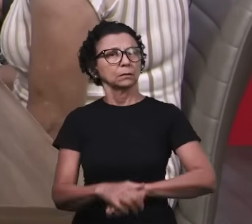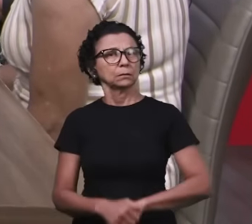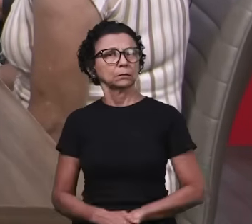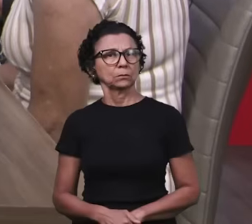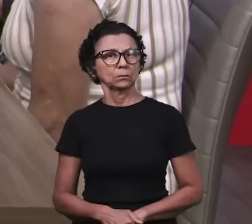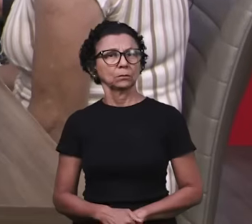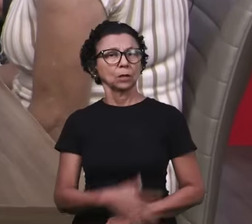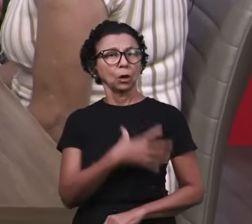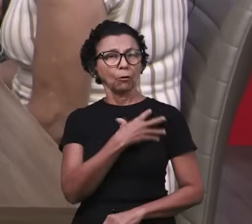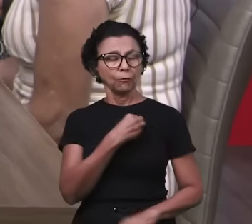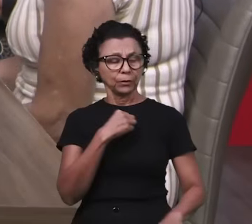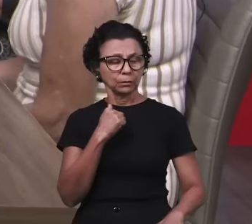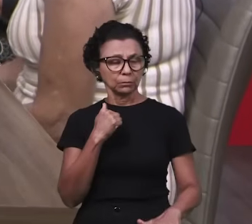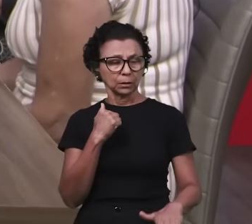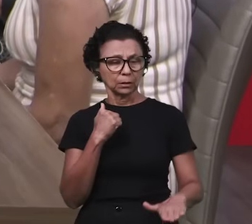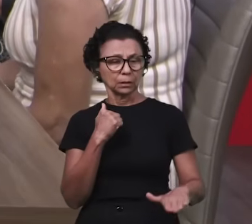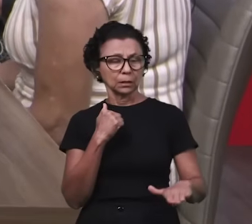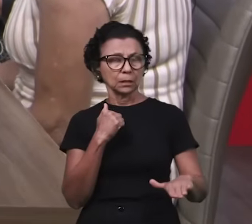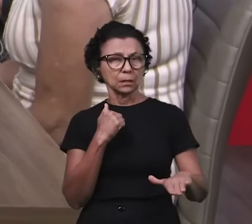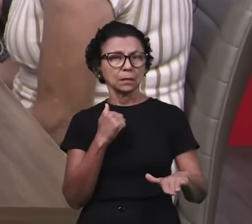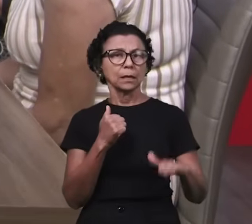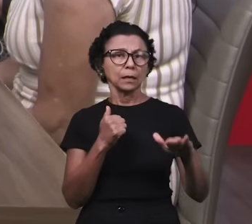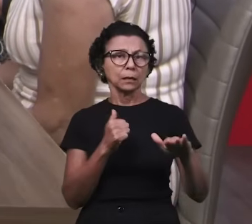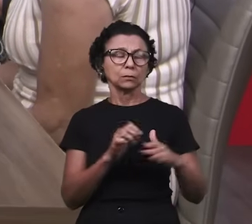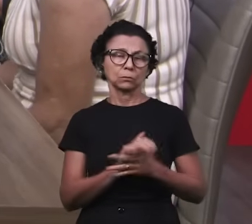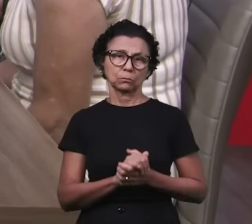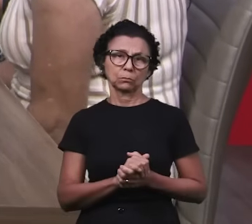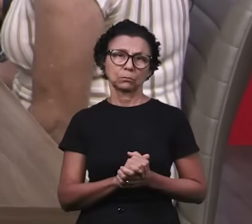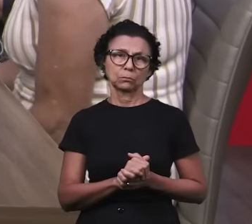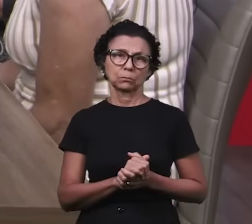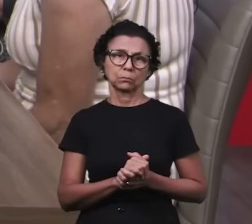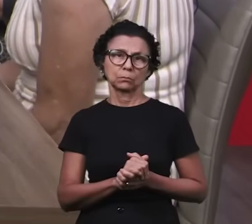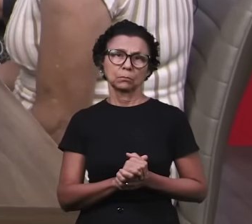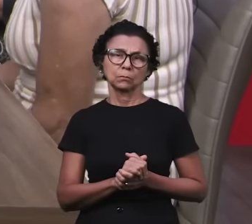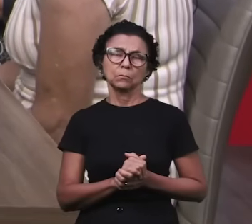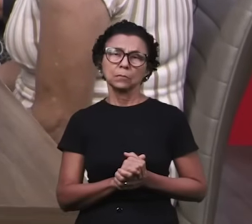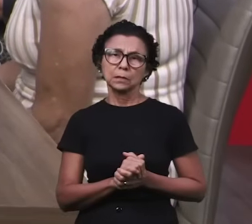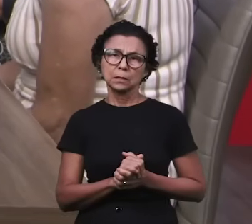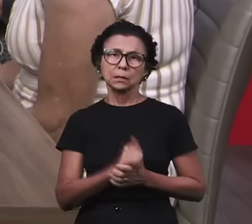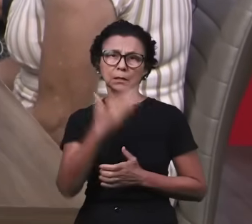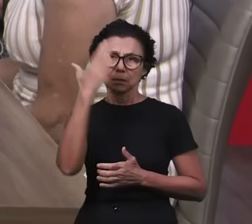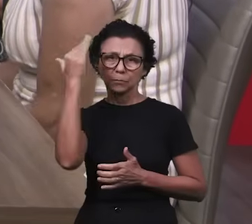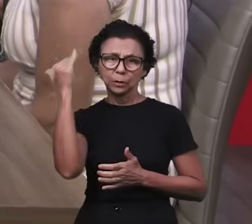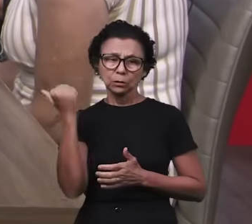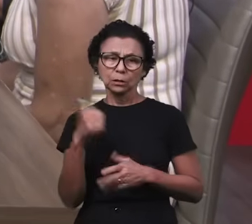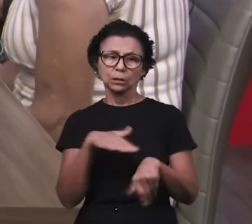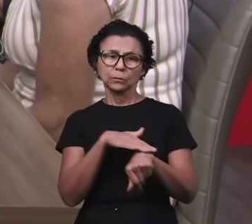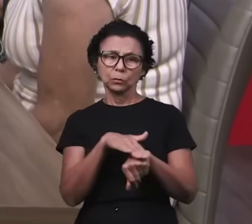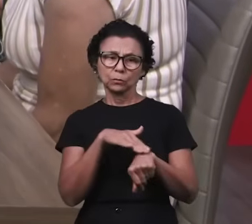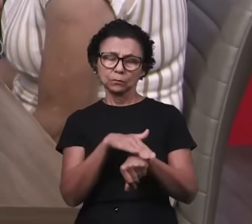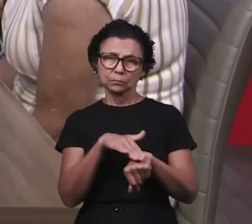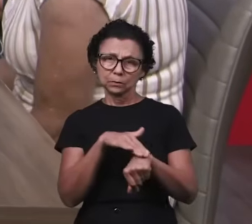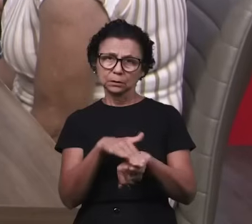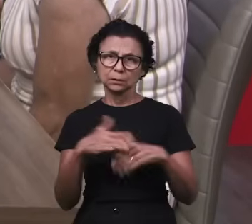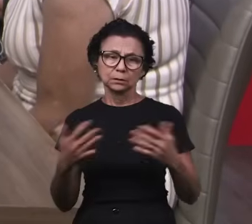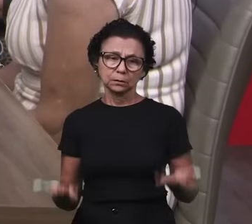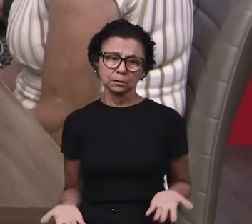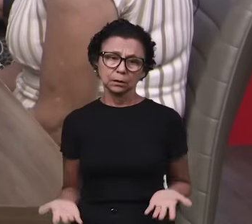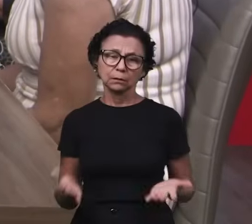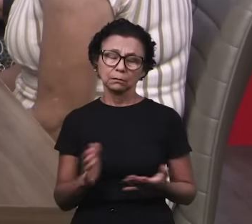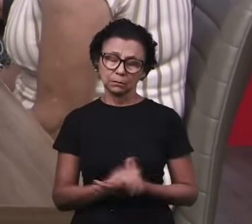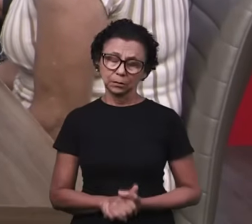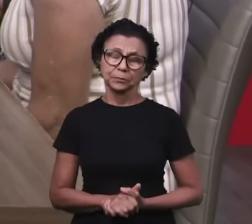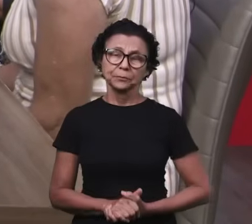fase de crescimento, formando família, você tem que saber conversar, né? Se for pedir ou se não for,